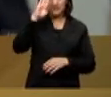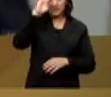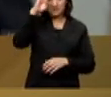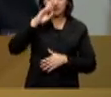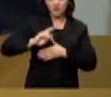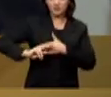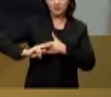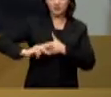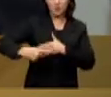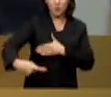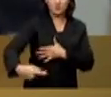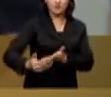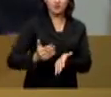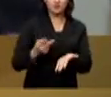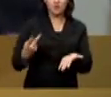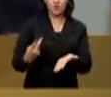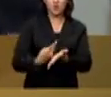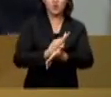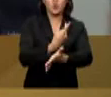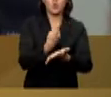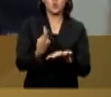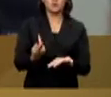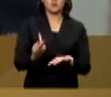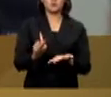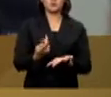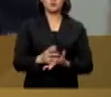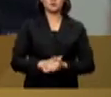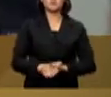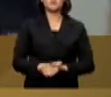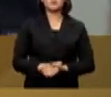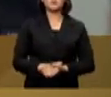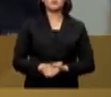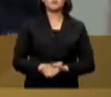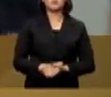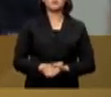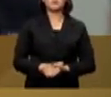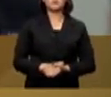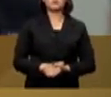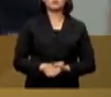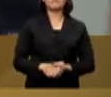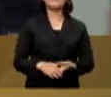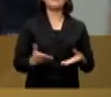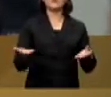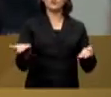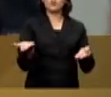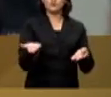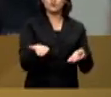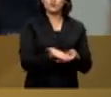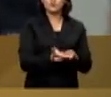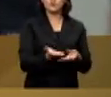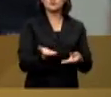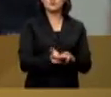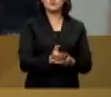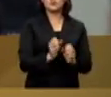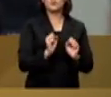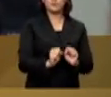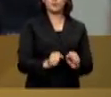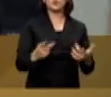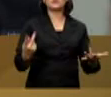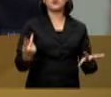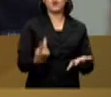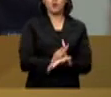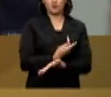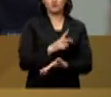advirão nessa, nos litígios que provavelmente, se assim